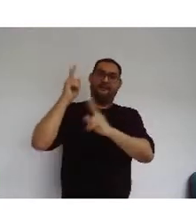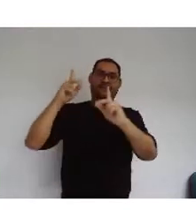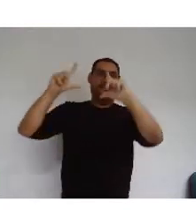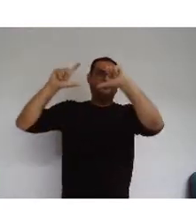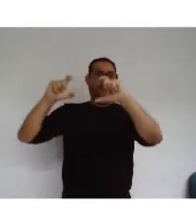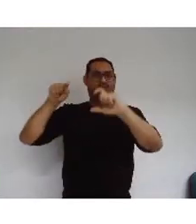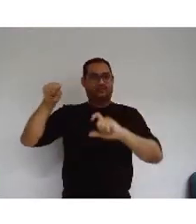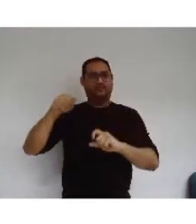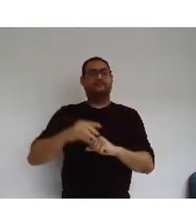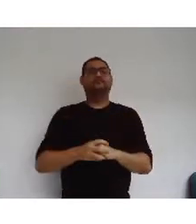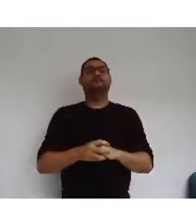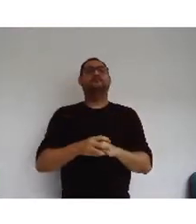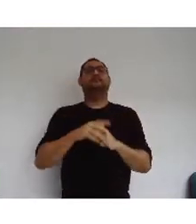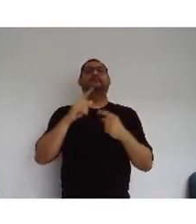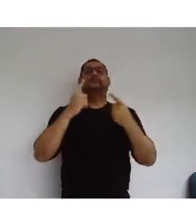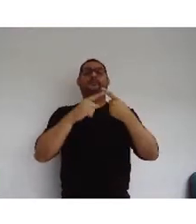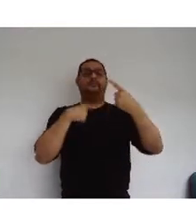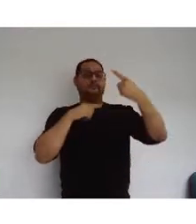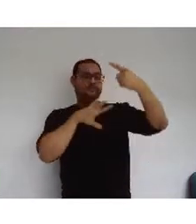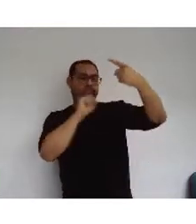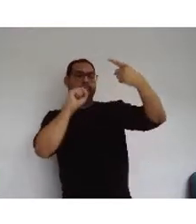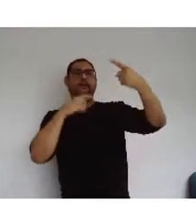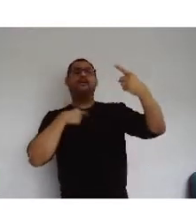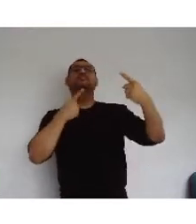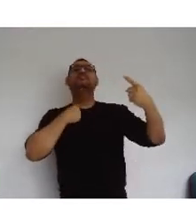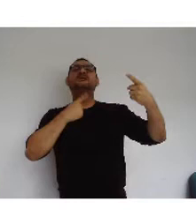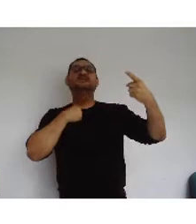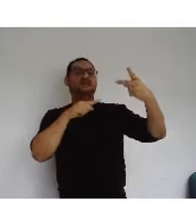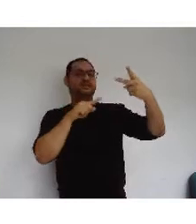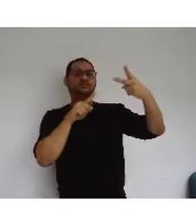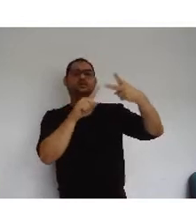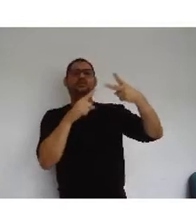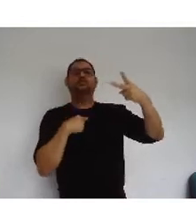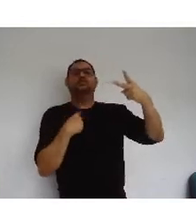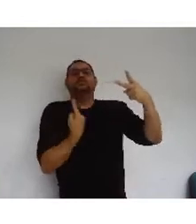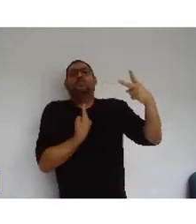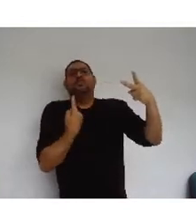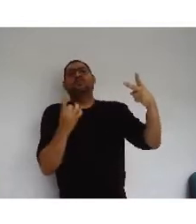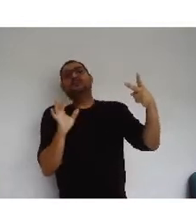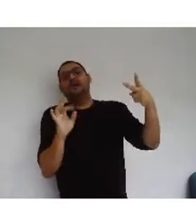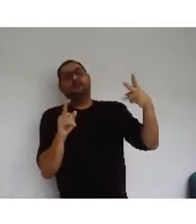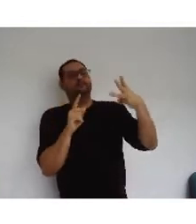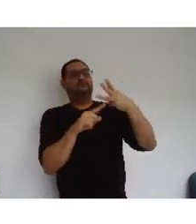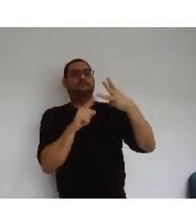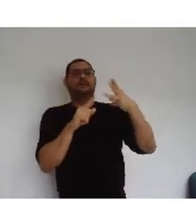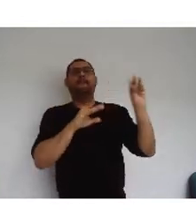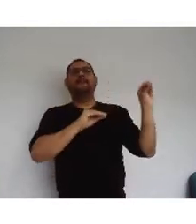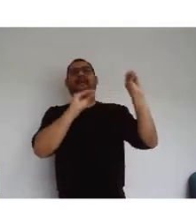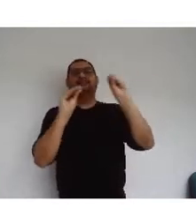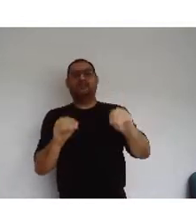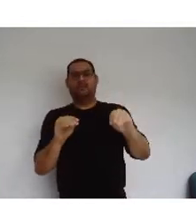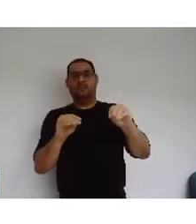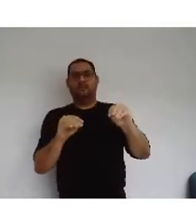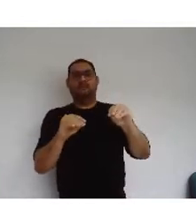com desejo, depois solidão e migração. Então, primeiramente, lugar